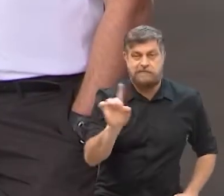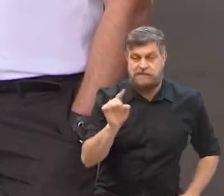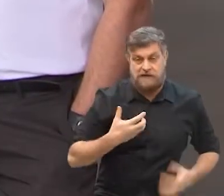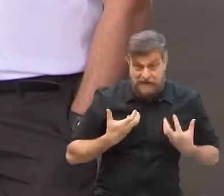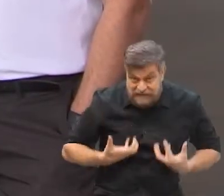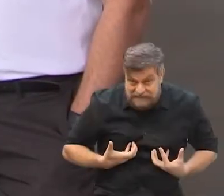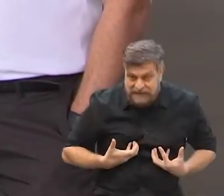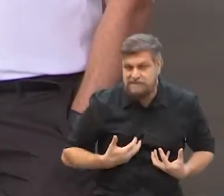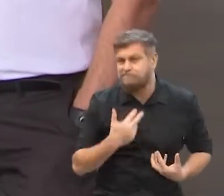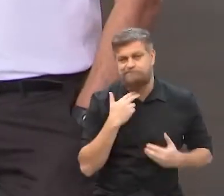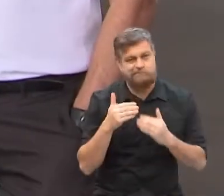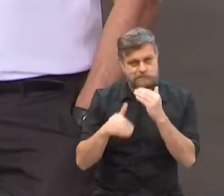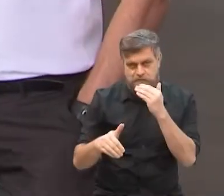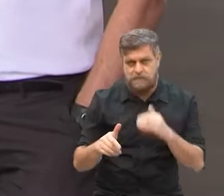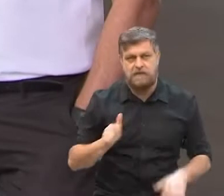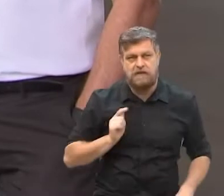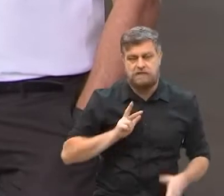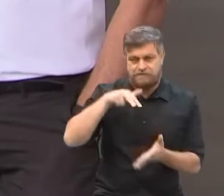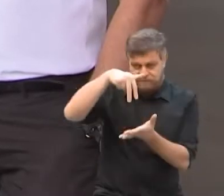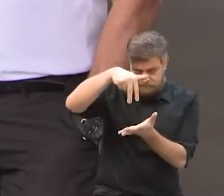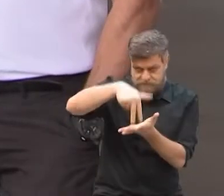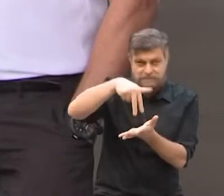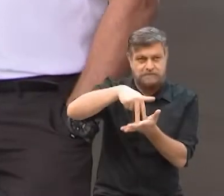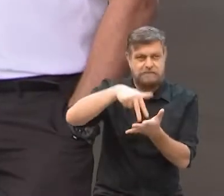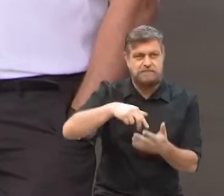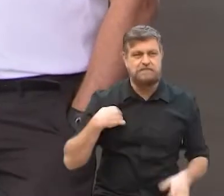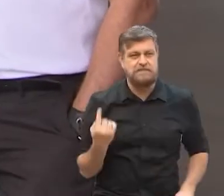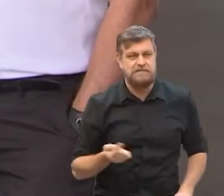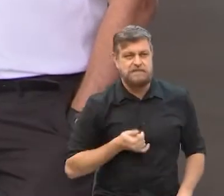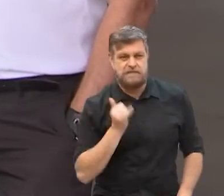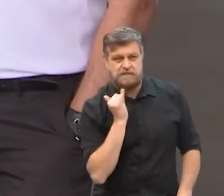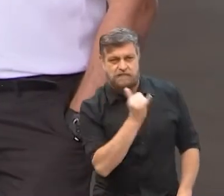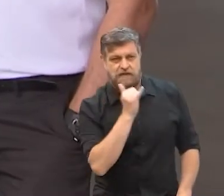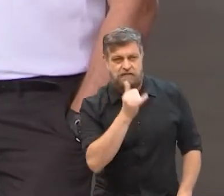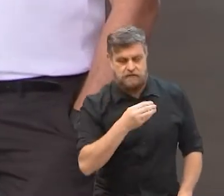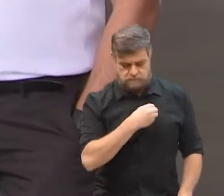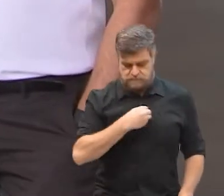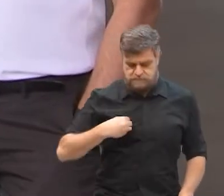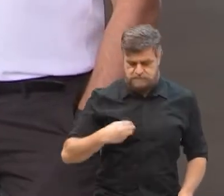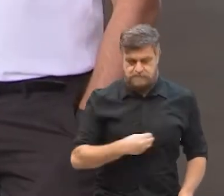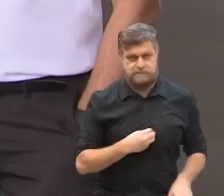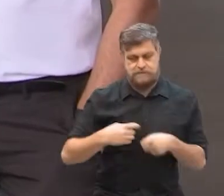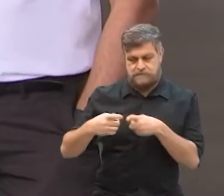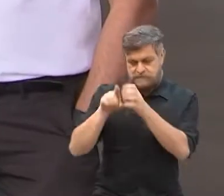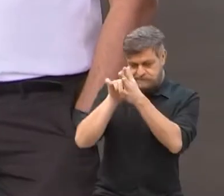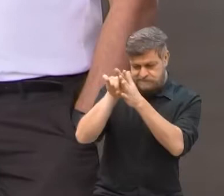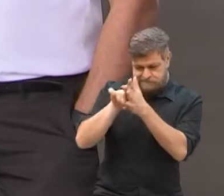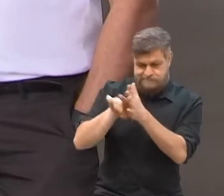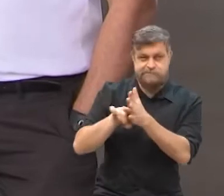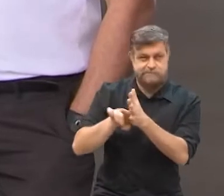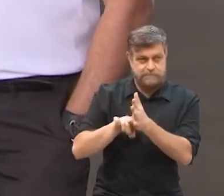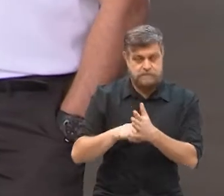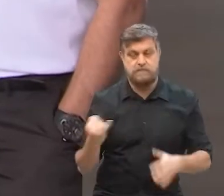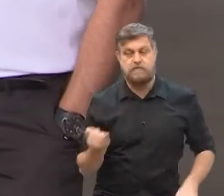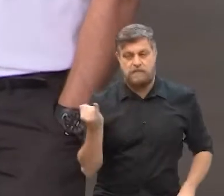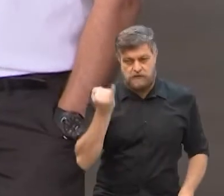vai dar conta não, né, Reginaldo? Não dá conta, e por isso que a gente faz os exames tudo certinho. Olha lá, tá vendo que interessante? A